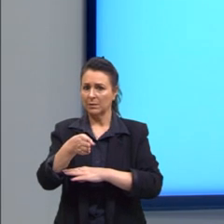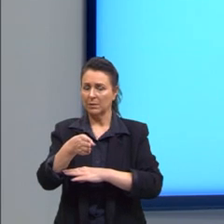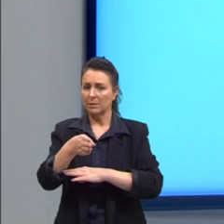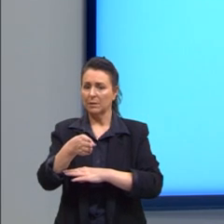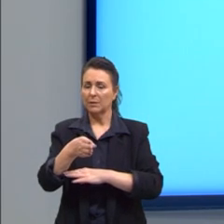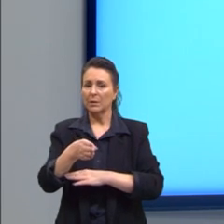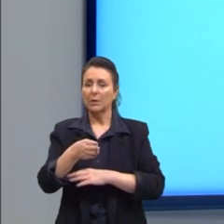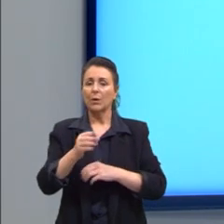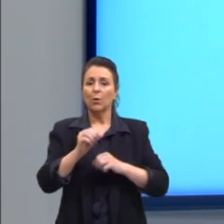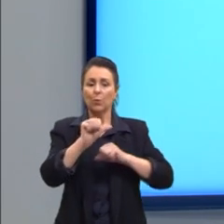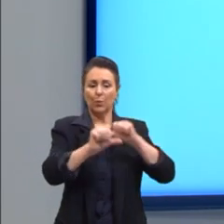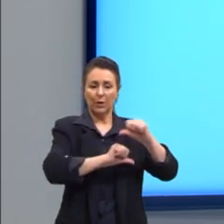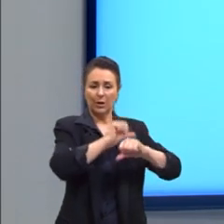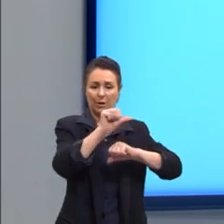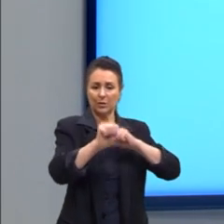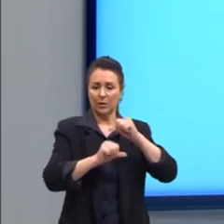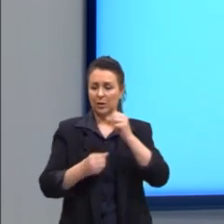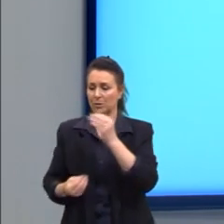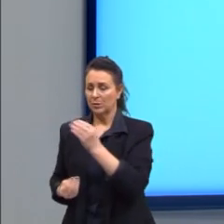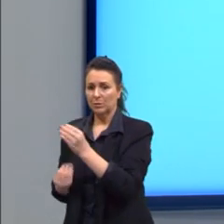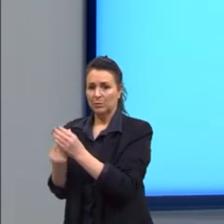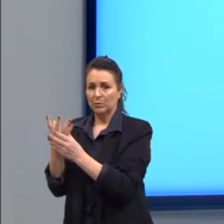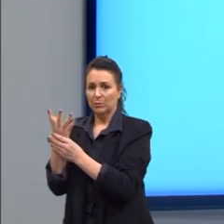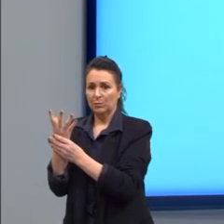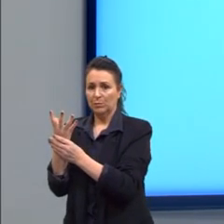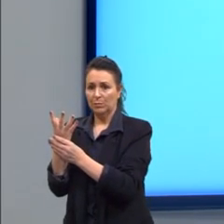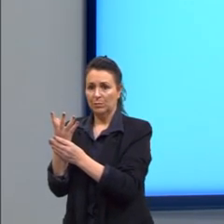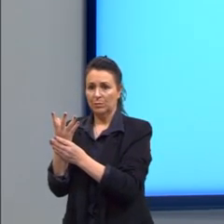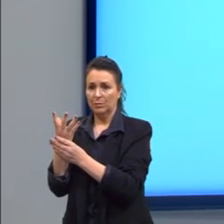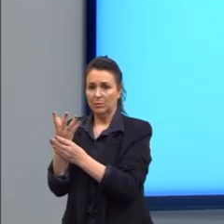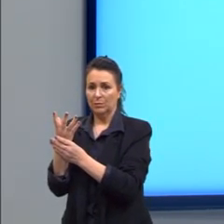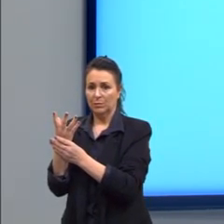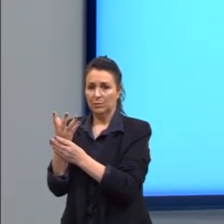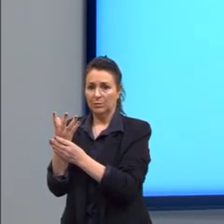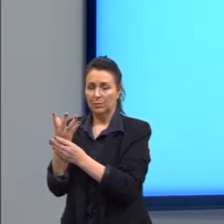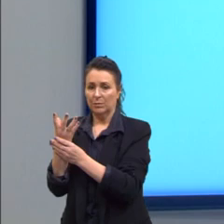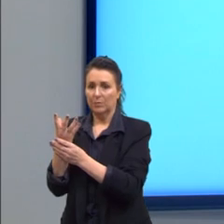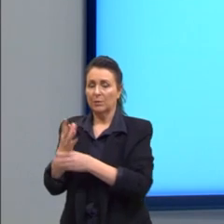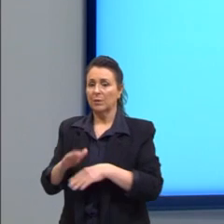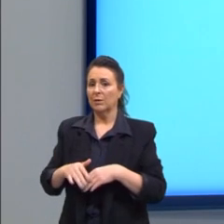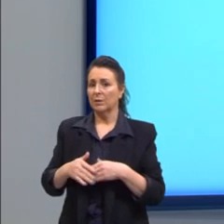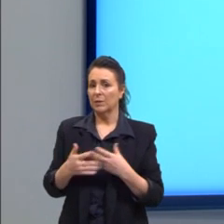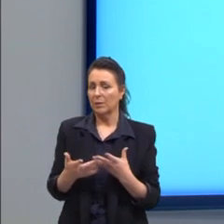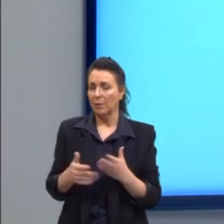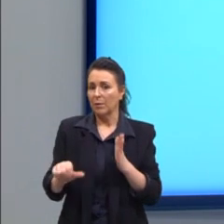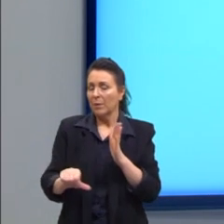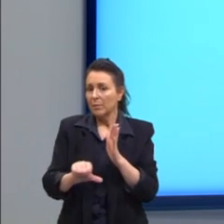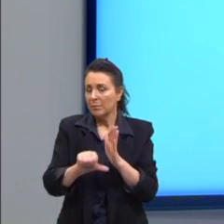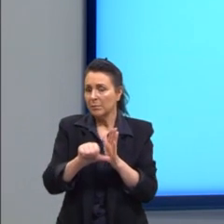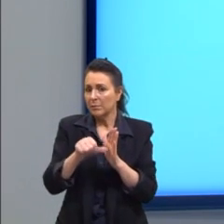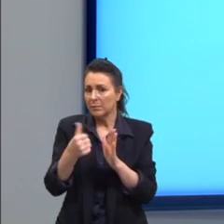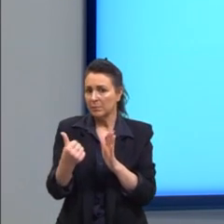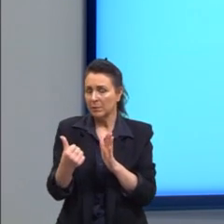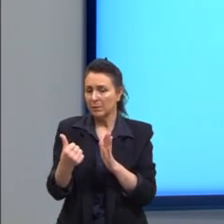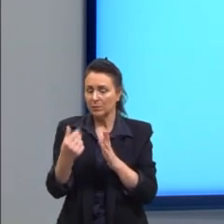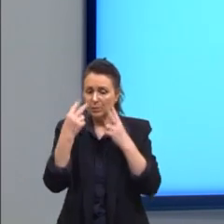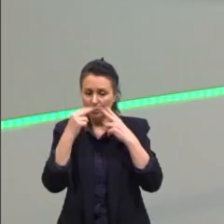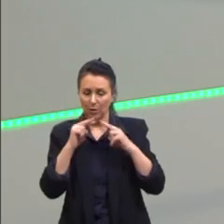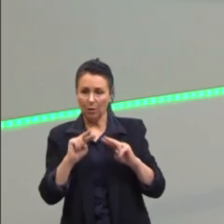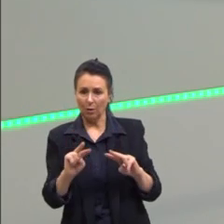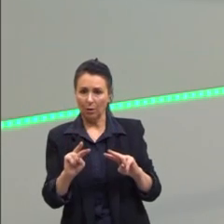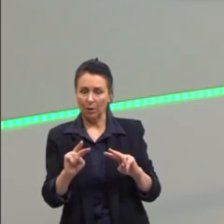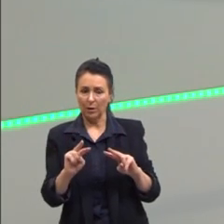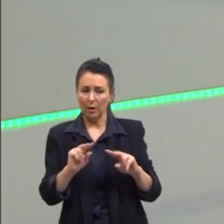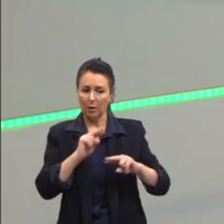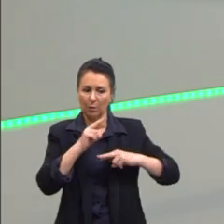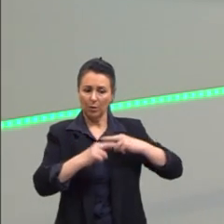reagente formando o produto a reação que a gente primeiro a gente olha né